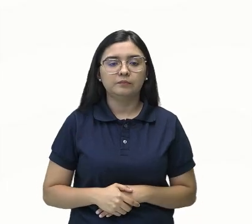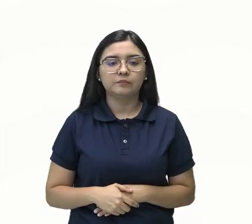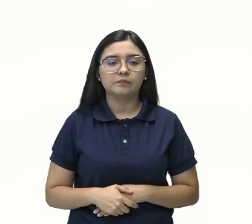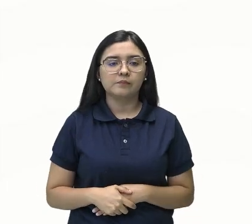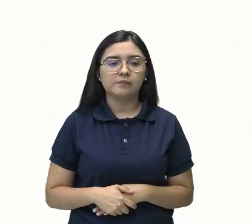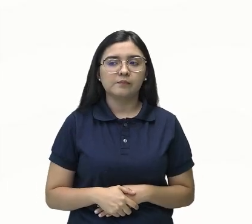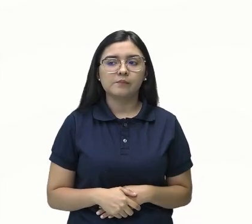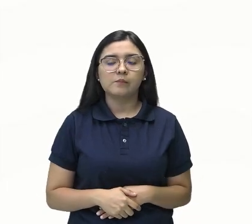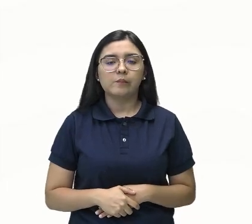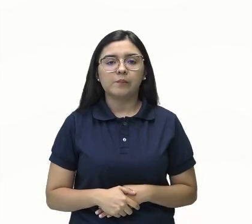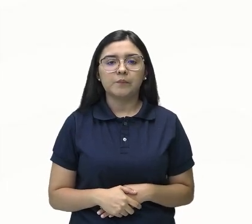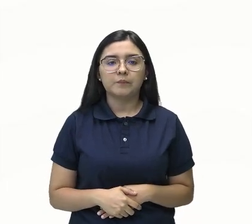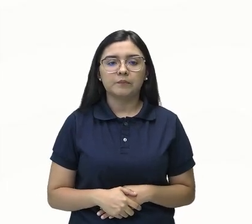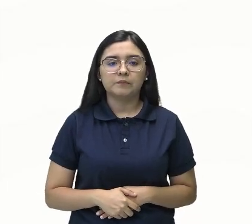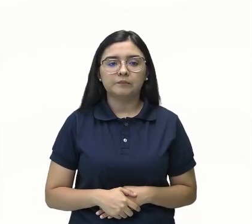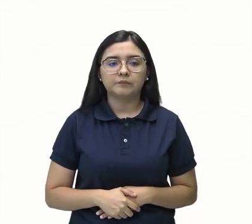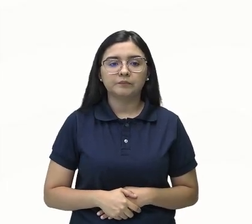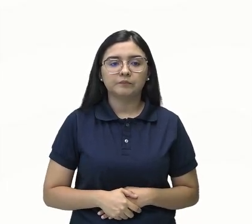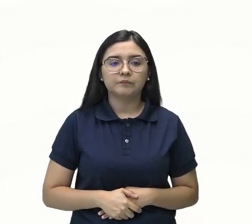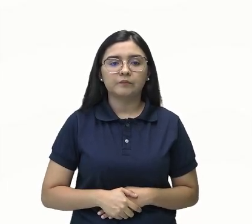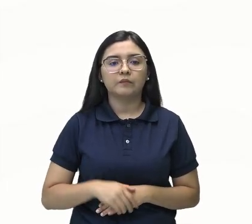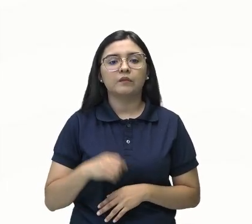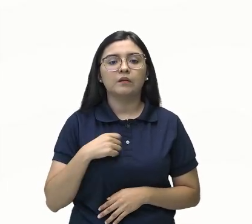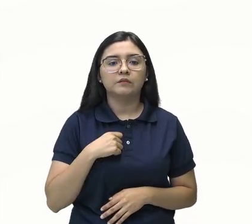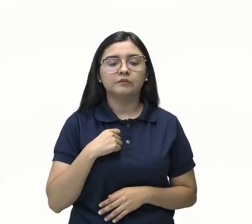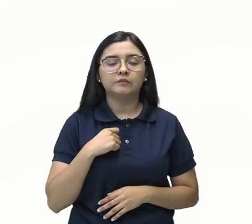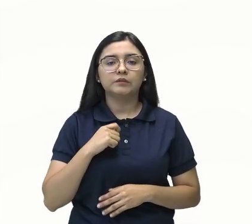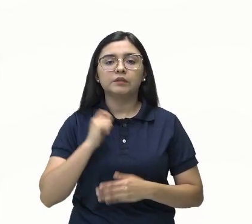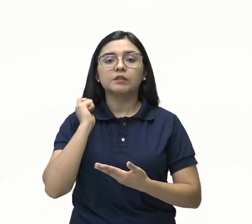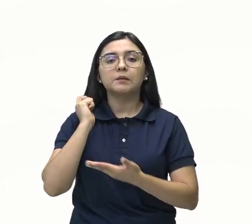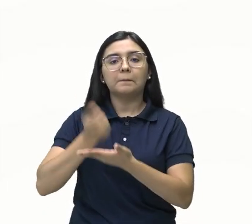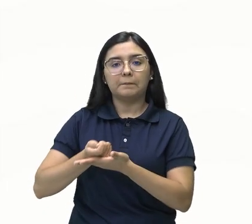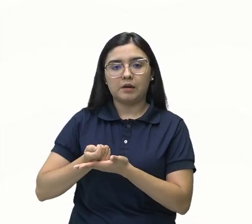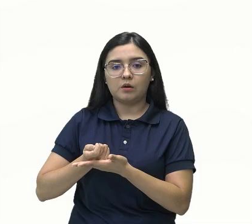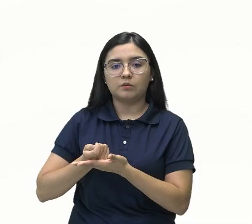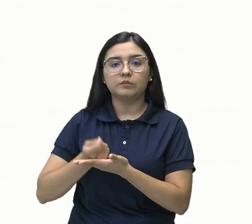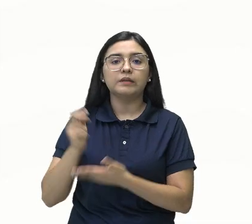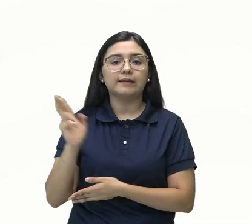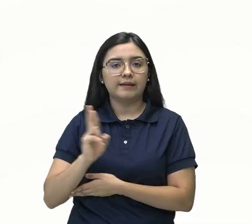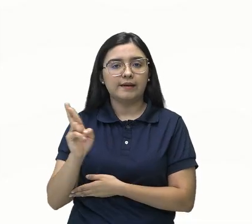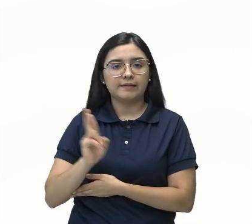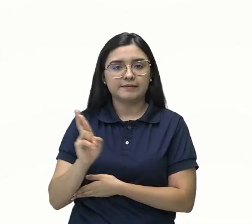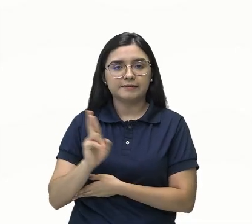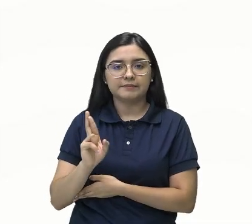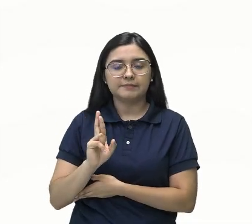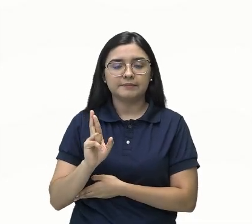ok? E vamos ver a nossa quantidade paga, né, em reais.